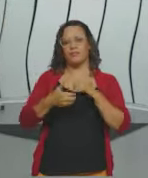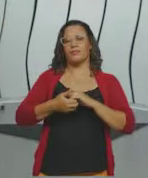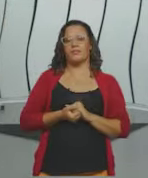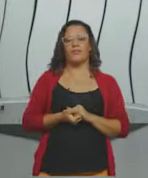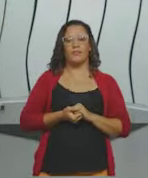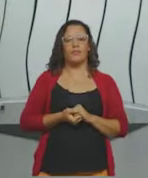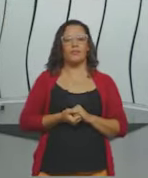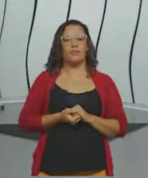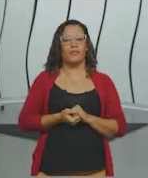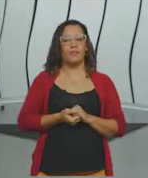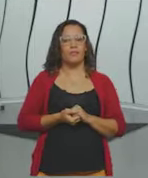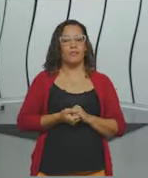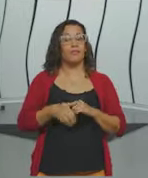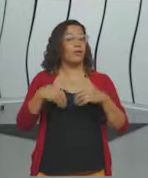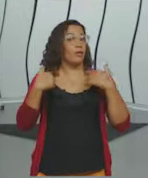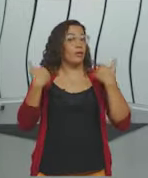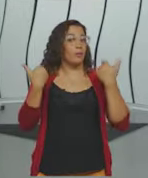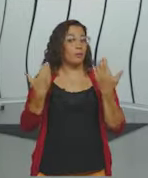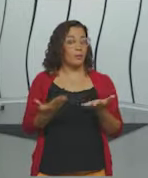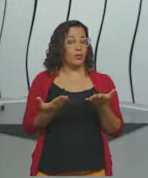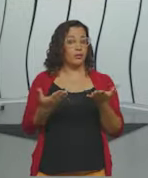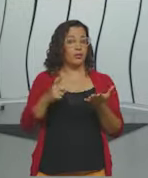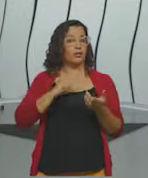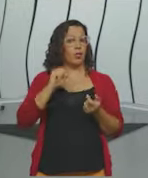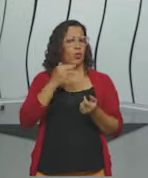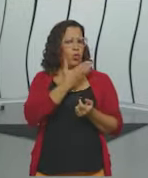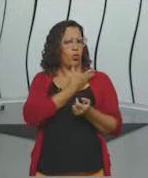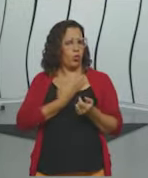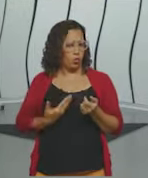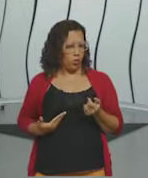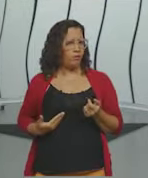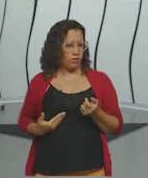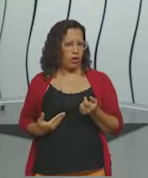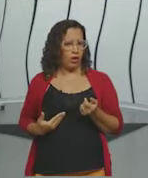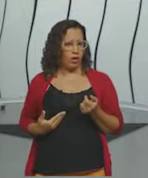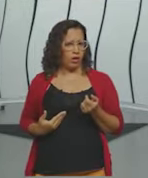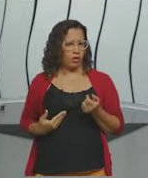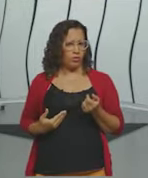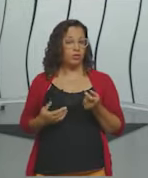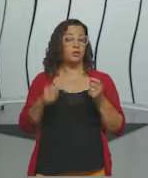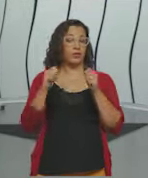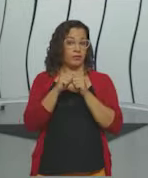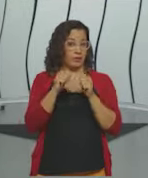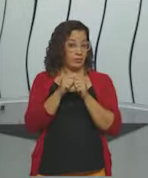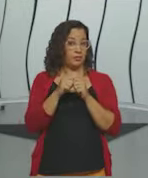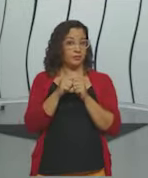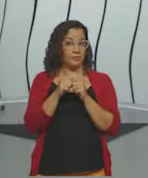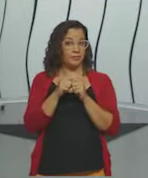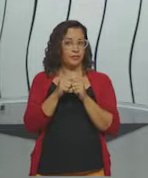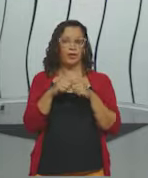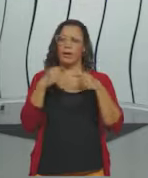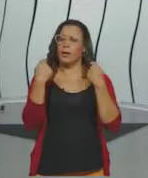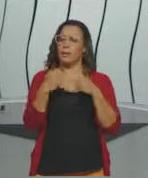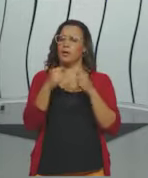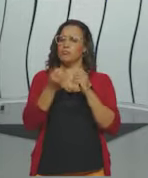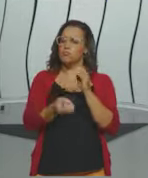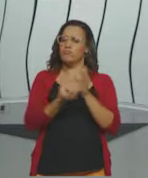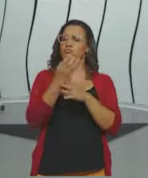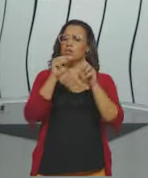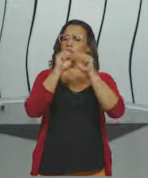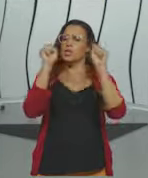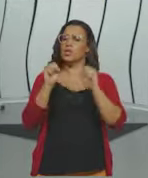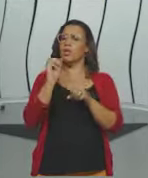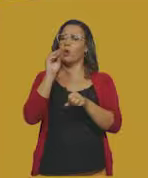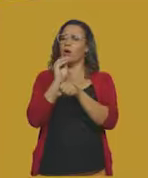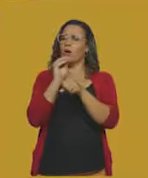Exemplo. Portanto, o governo federal, que é o agente, quem vai fazer, deve criar mecanismos de